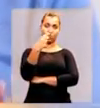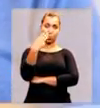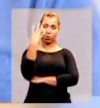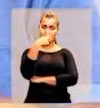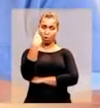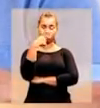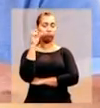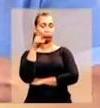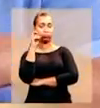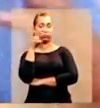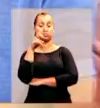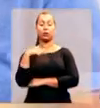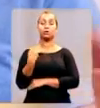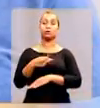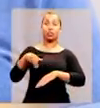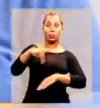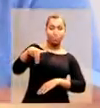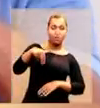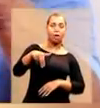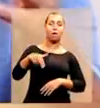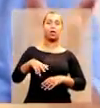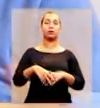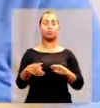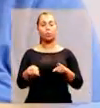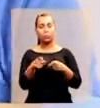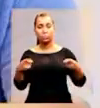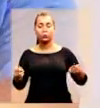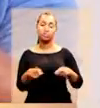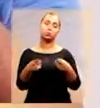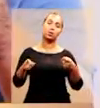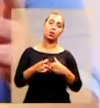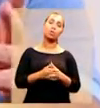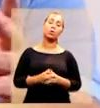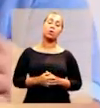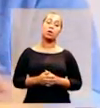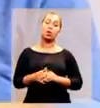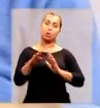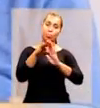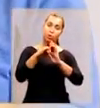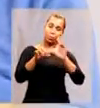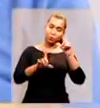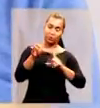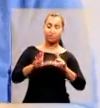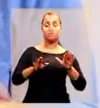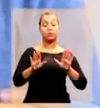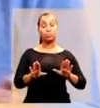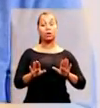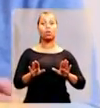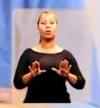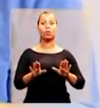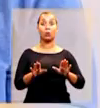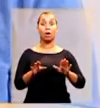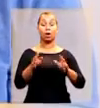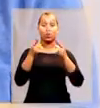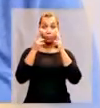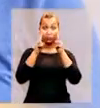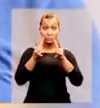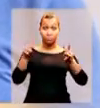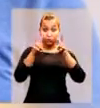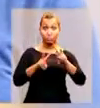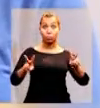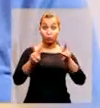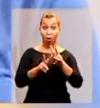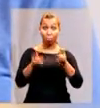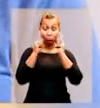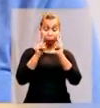né? As nossas novelas, os nossos musicais, os nossos programas de televisão. A fruição com a cultura audiovisual